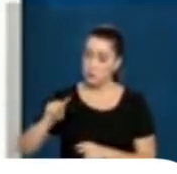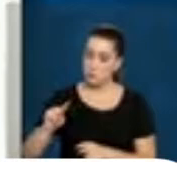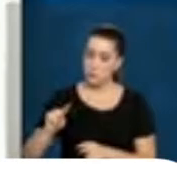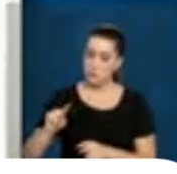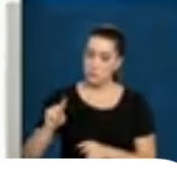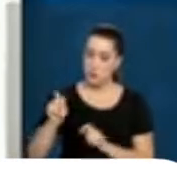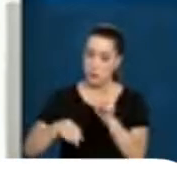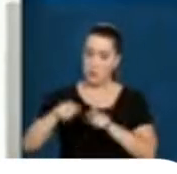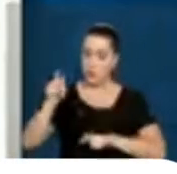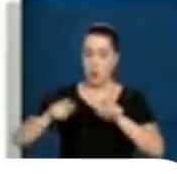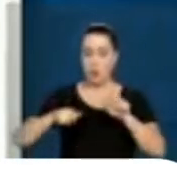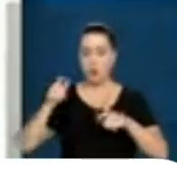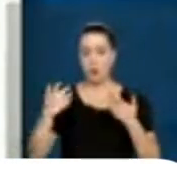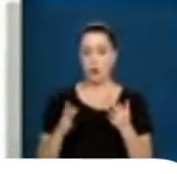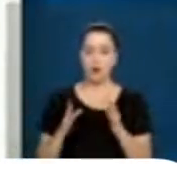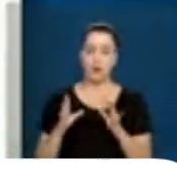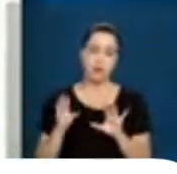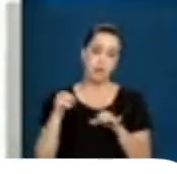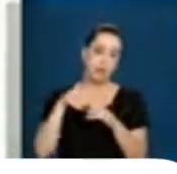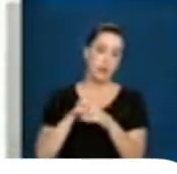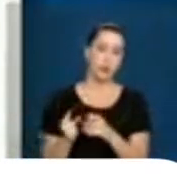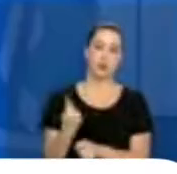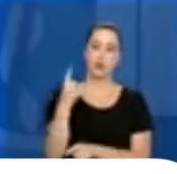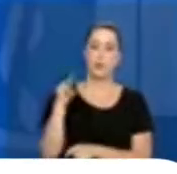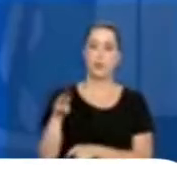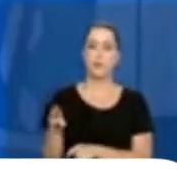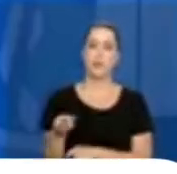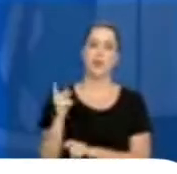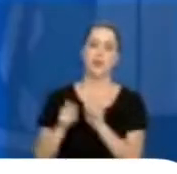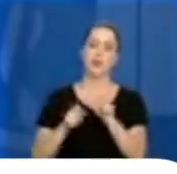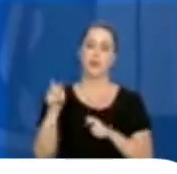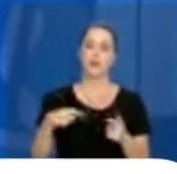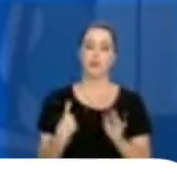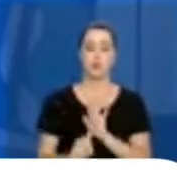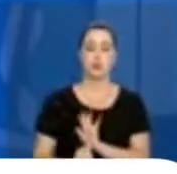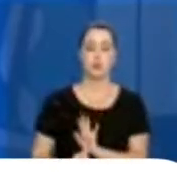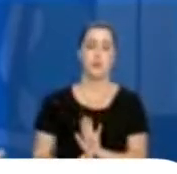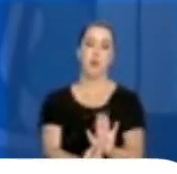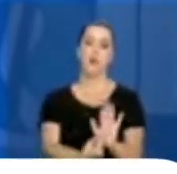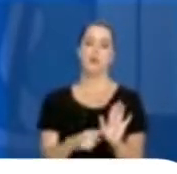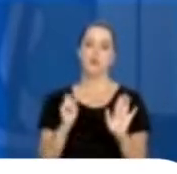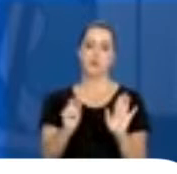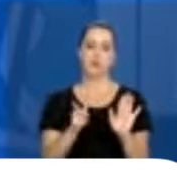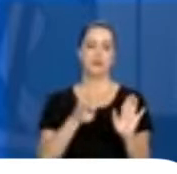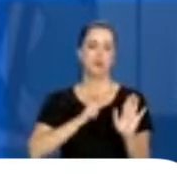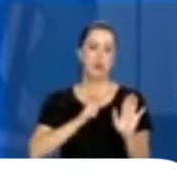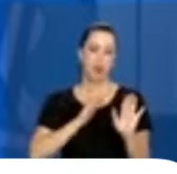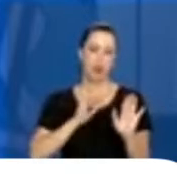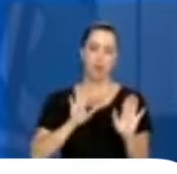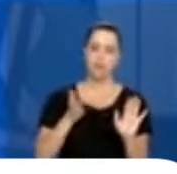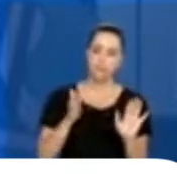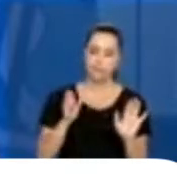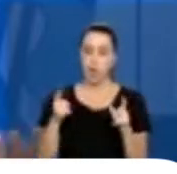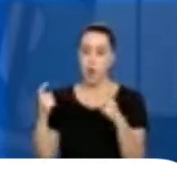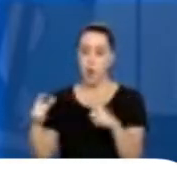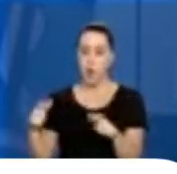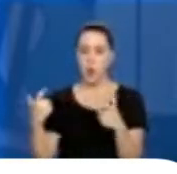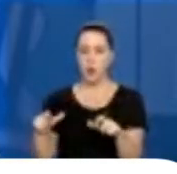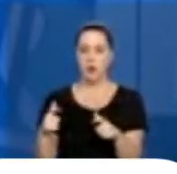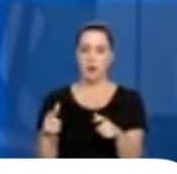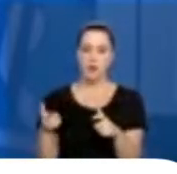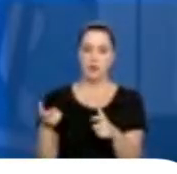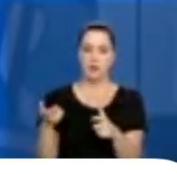331 pessoas para cada milhão de habitantes. Isto nos demonstra que nós temos em determinados locais